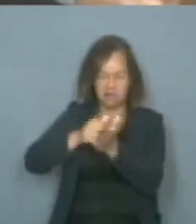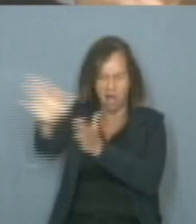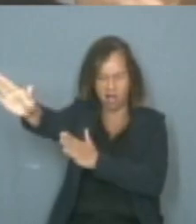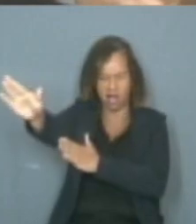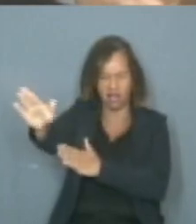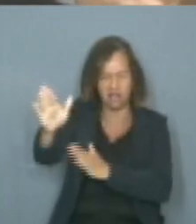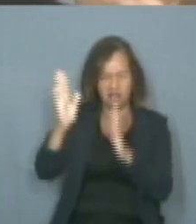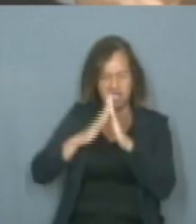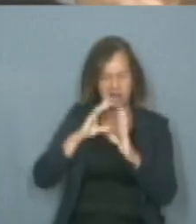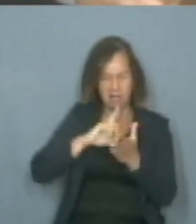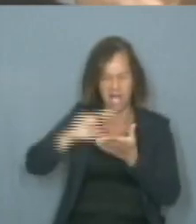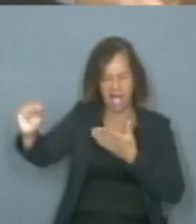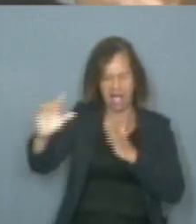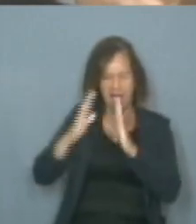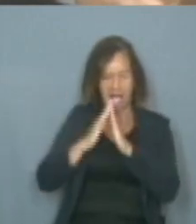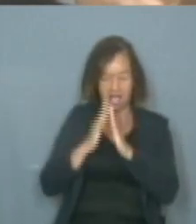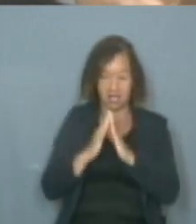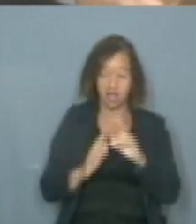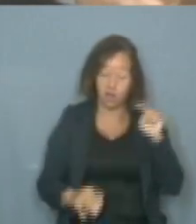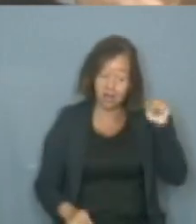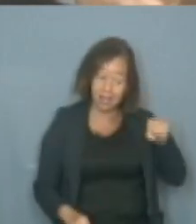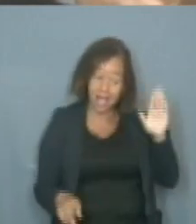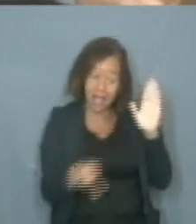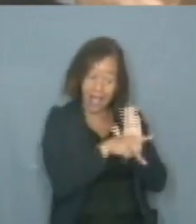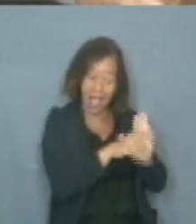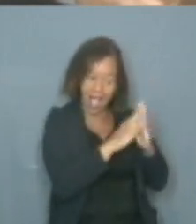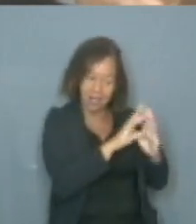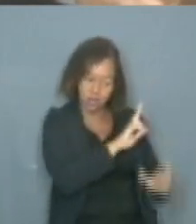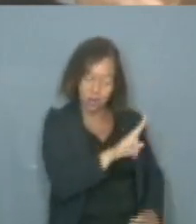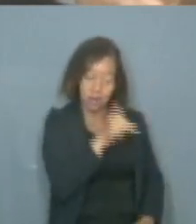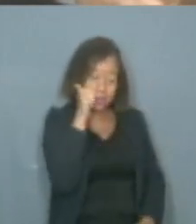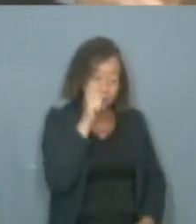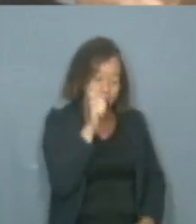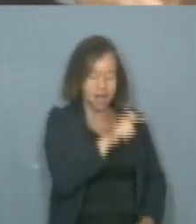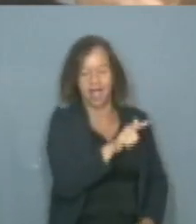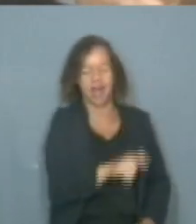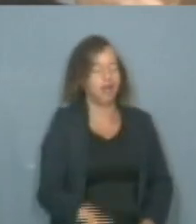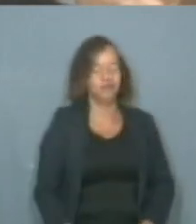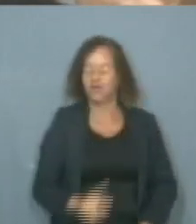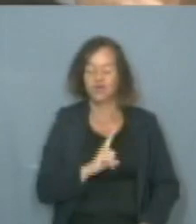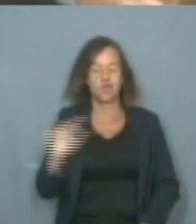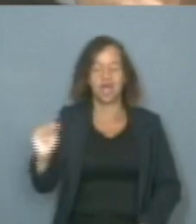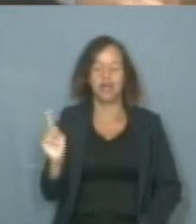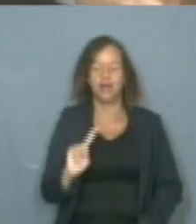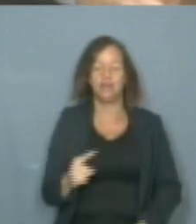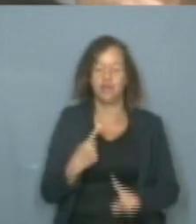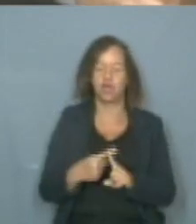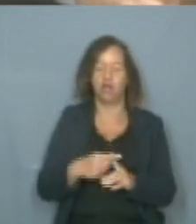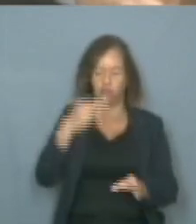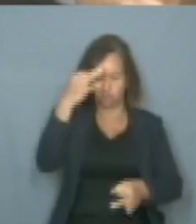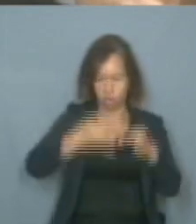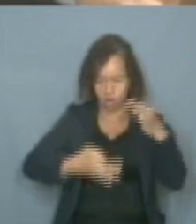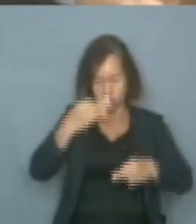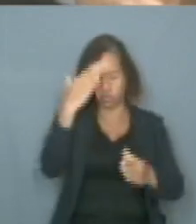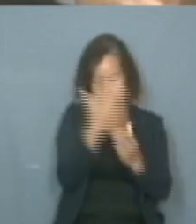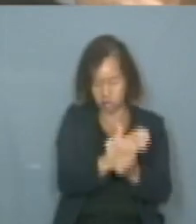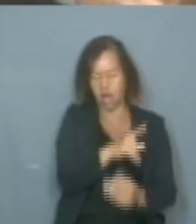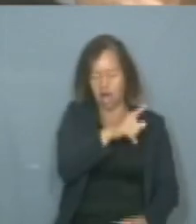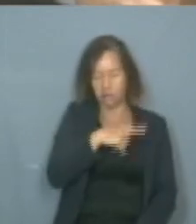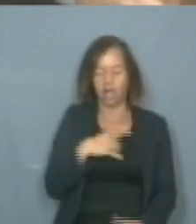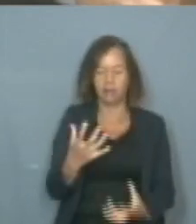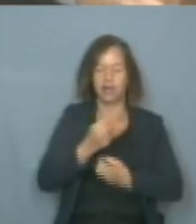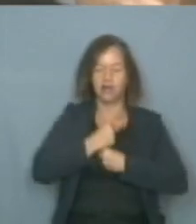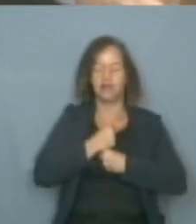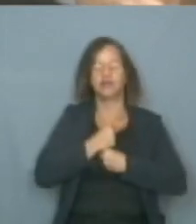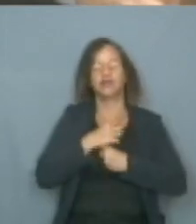sai da minha casa. E quando essa casa está no nome dessa mulher, ela não sai mesmo, porque judicialmente ela já está amparada, ela e seus filhos e